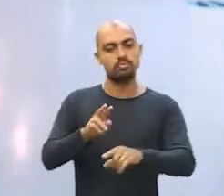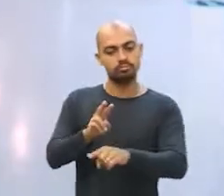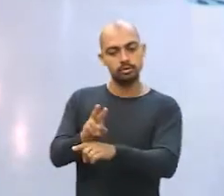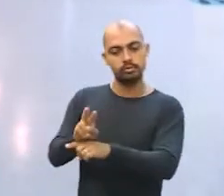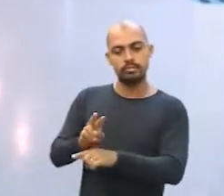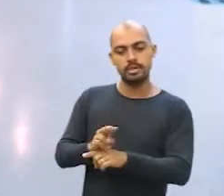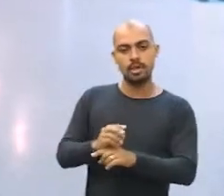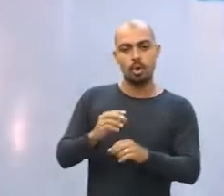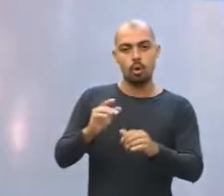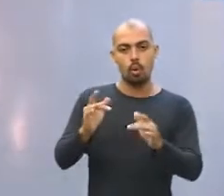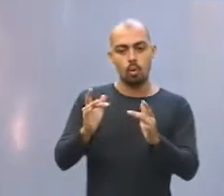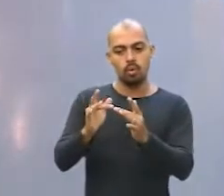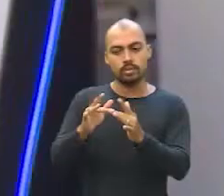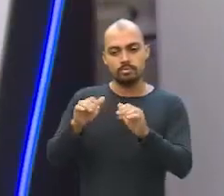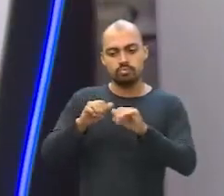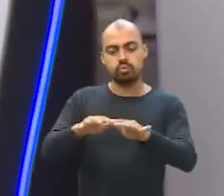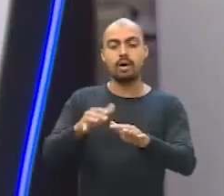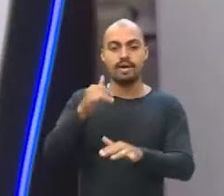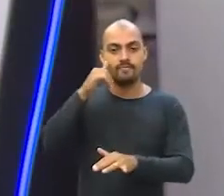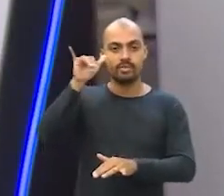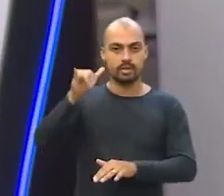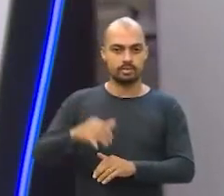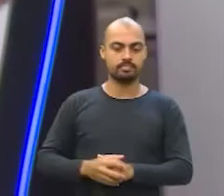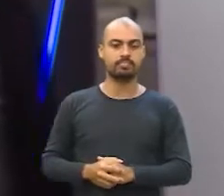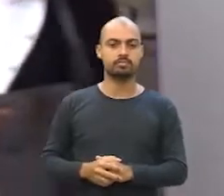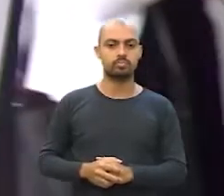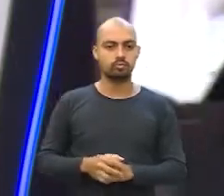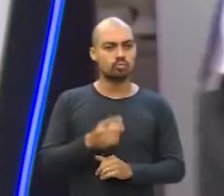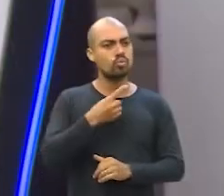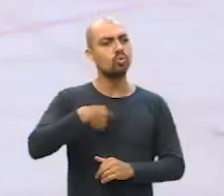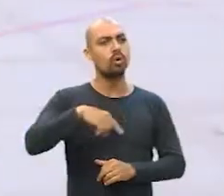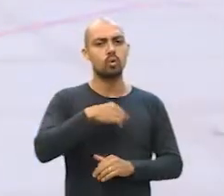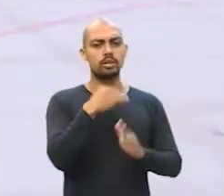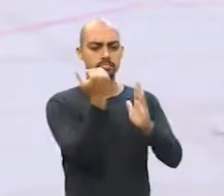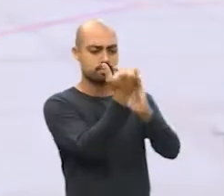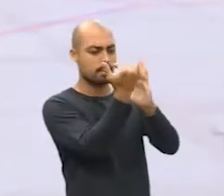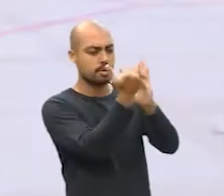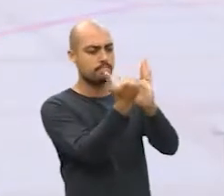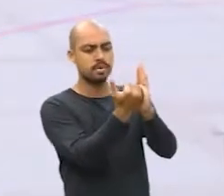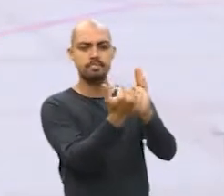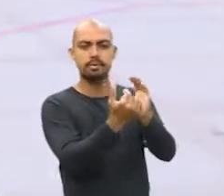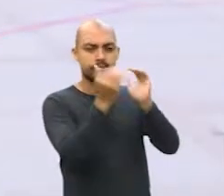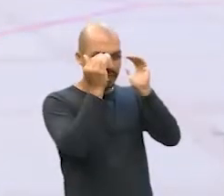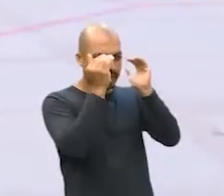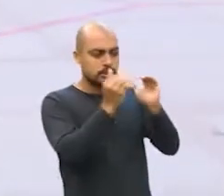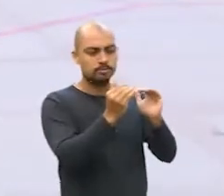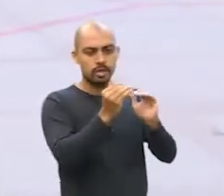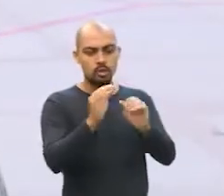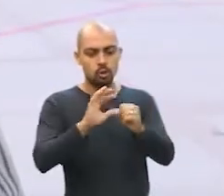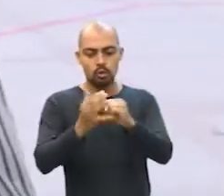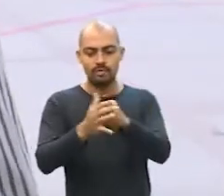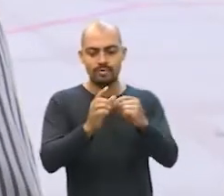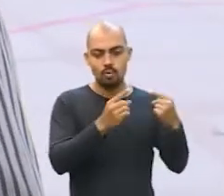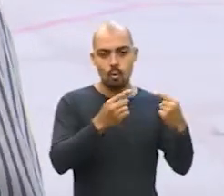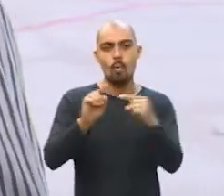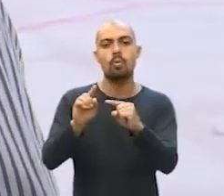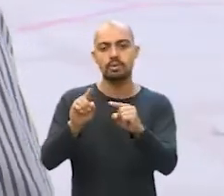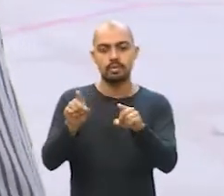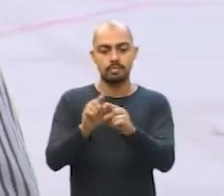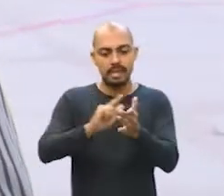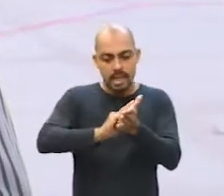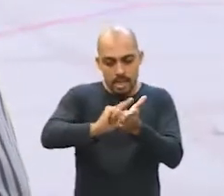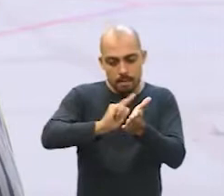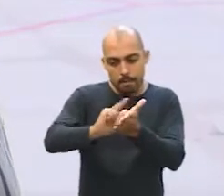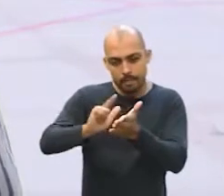aeroporto reforçou os cuidados para evitar a contaminação pela doença. Nós tomamos todas as medidas, né, de combate